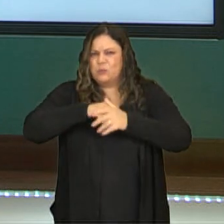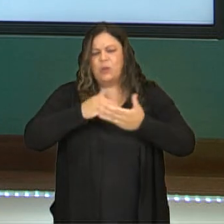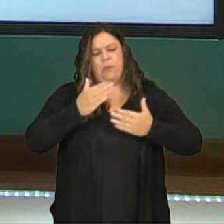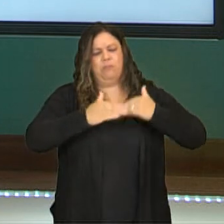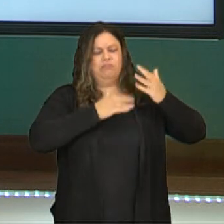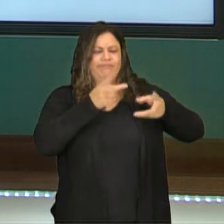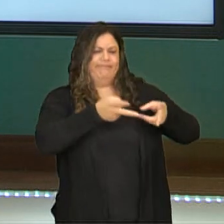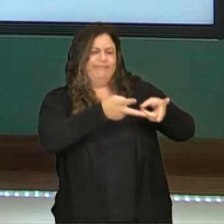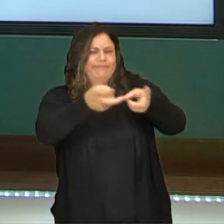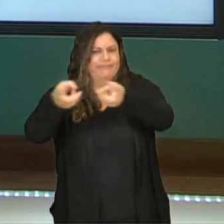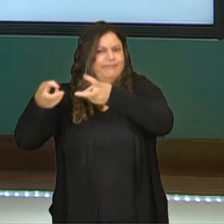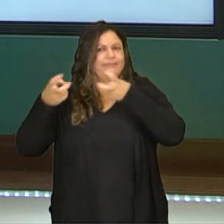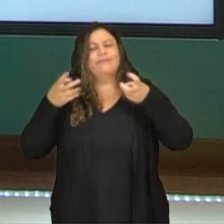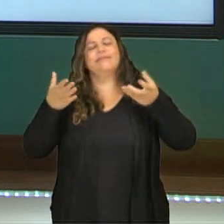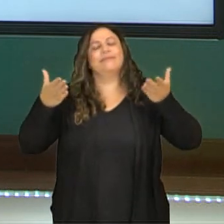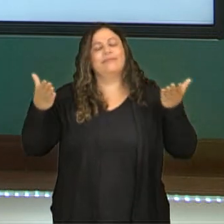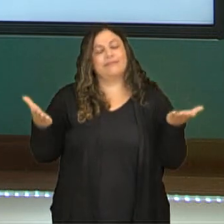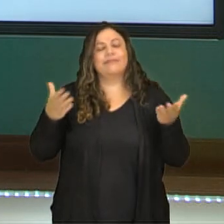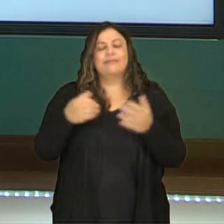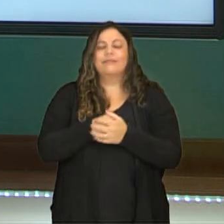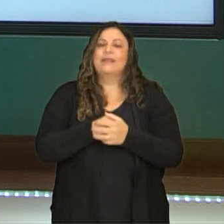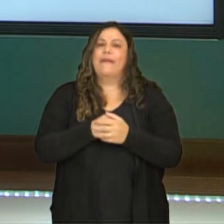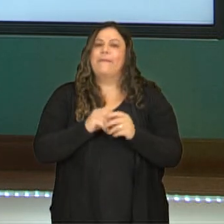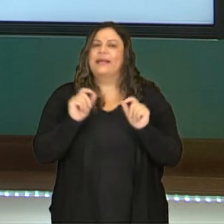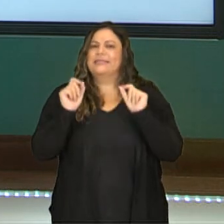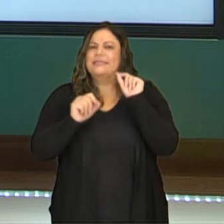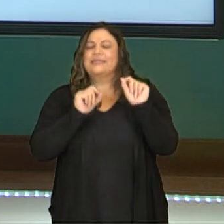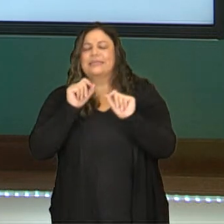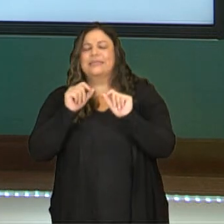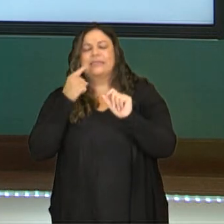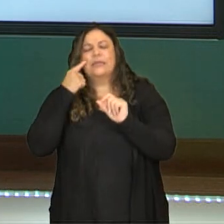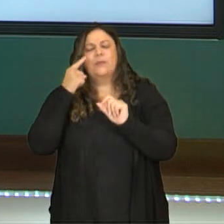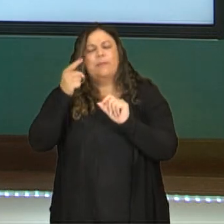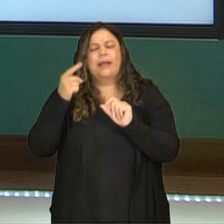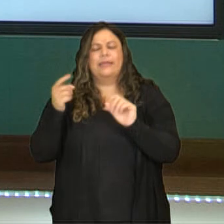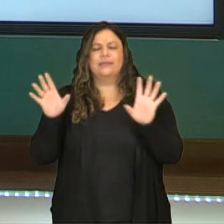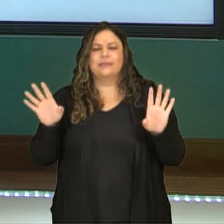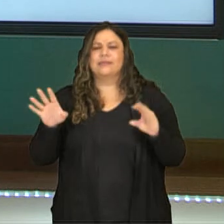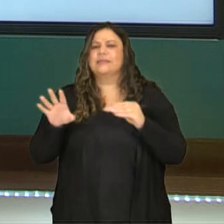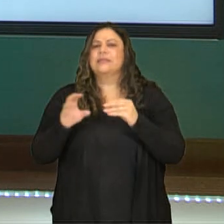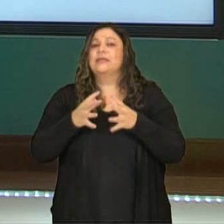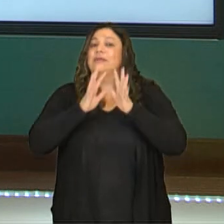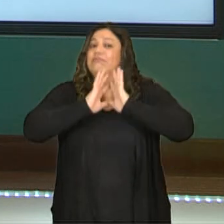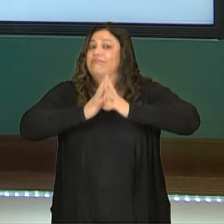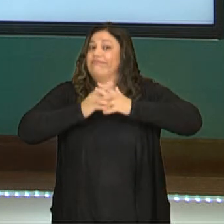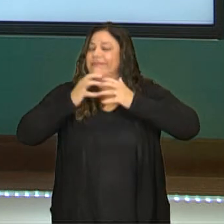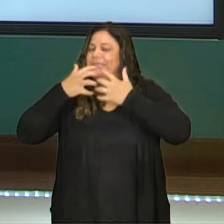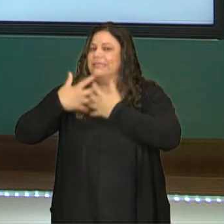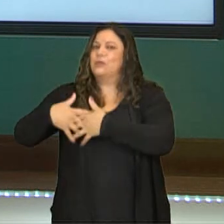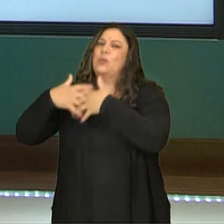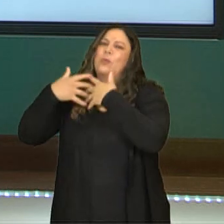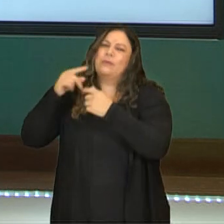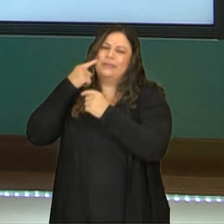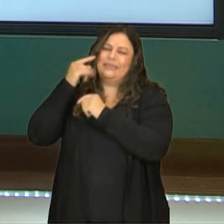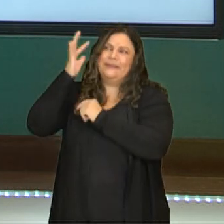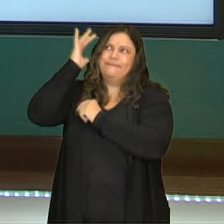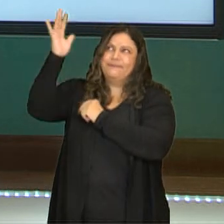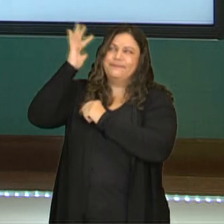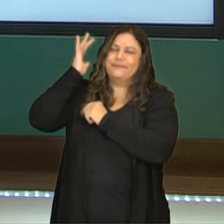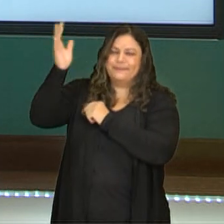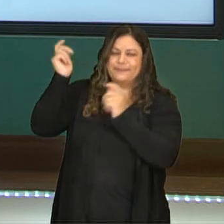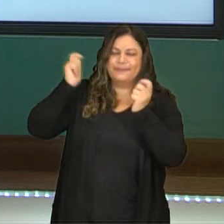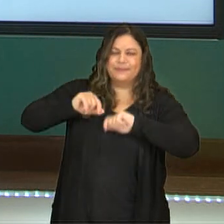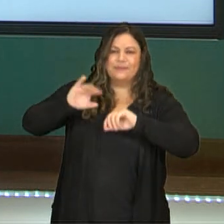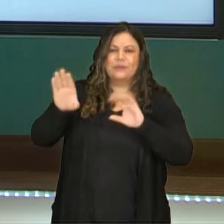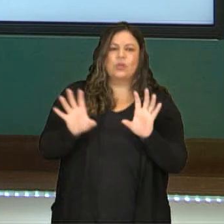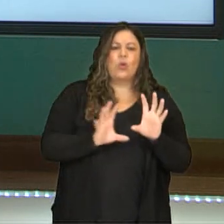perspectiva macro, mas as questões micros, às vezes, elas são mais complexas também, né? Por isso também há muitas questões de